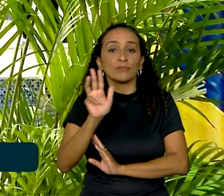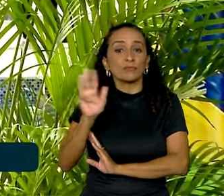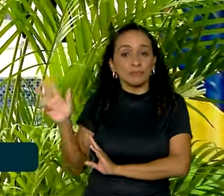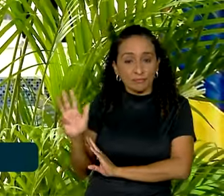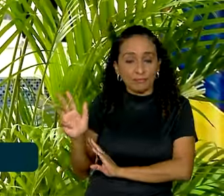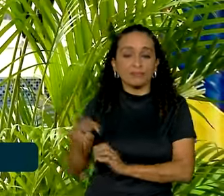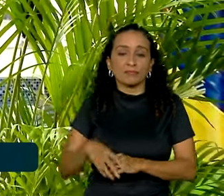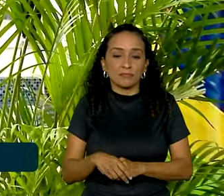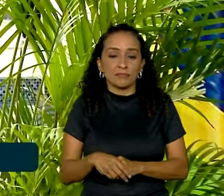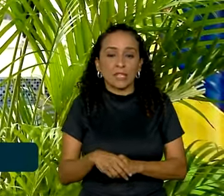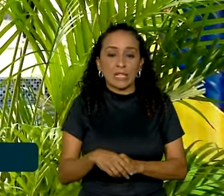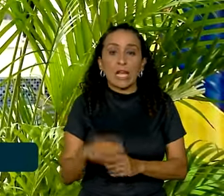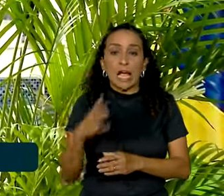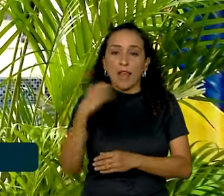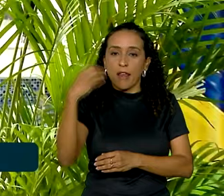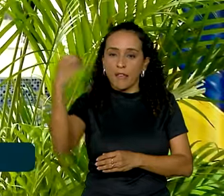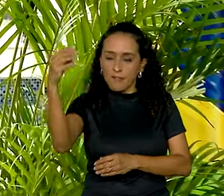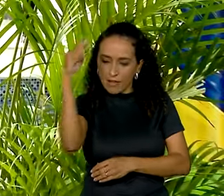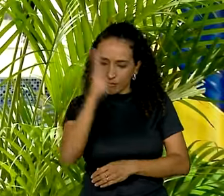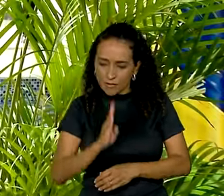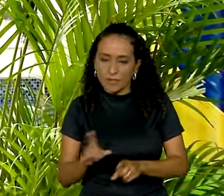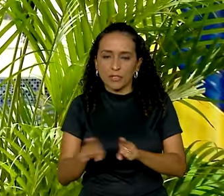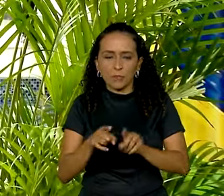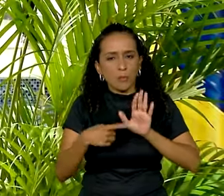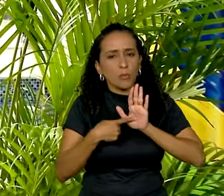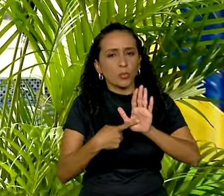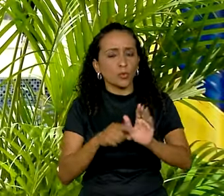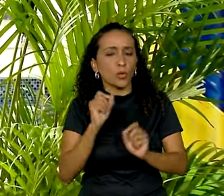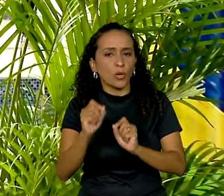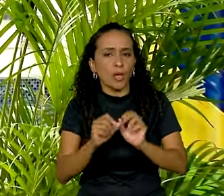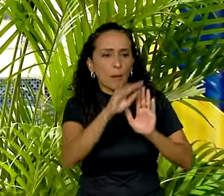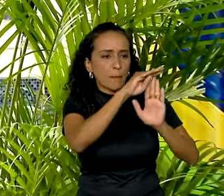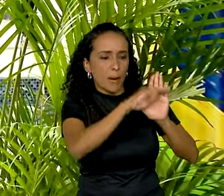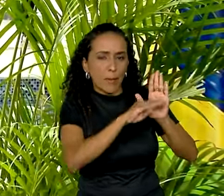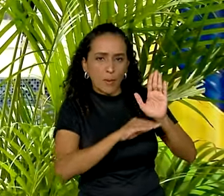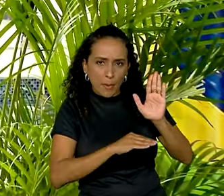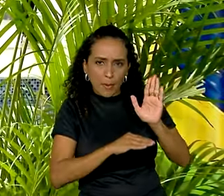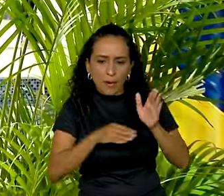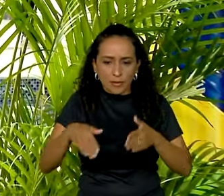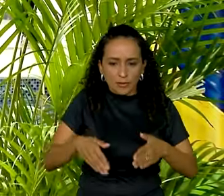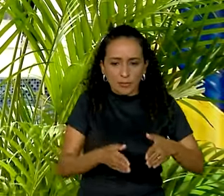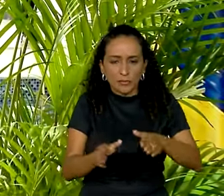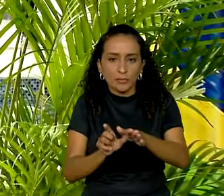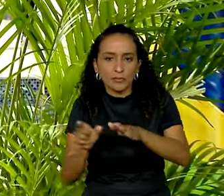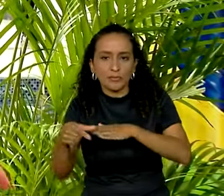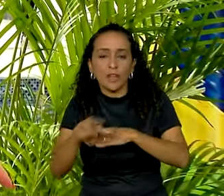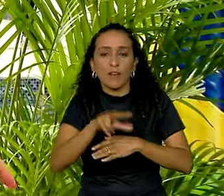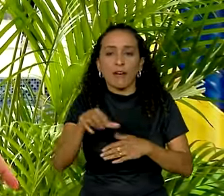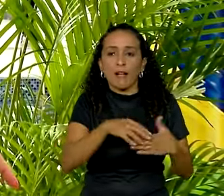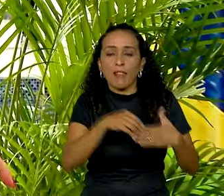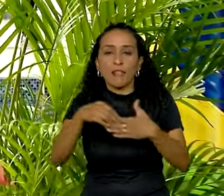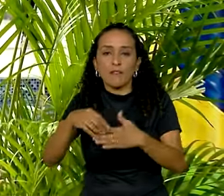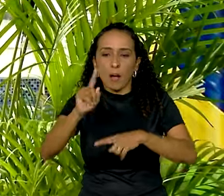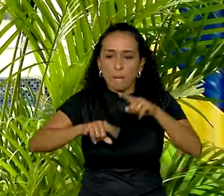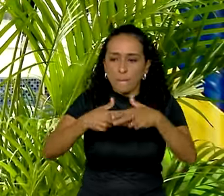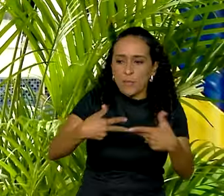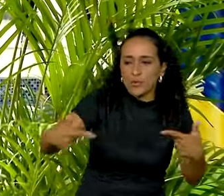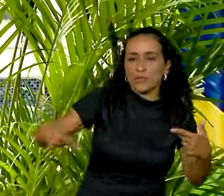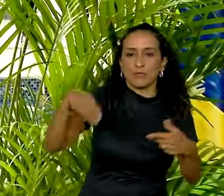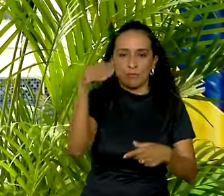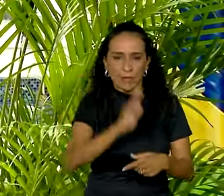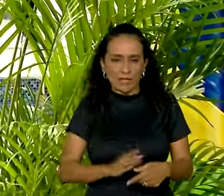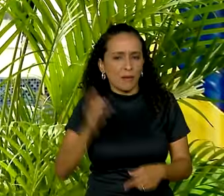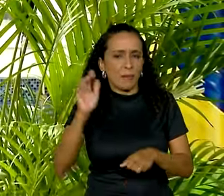Silva a viagem Bras também apresentou o projeto da Rota das Goianas que vai levar os produtos nacionais mais